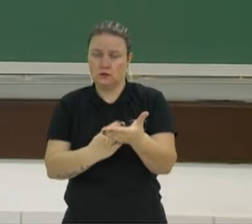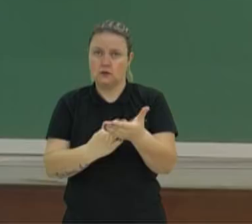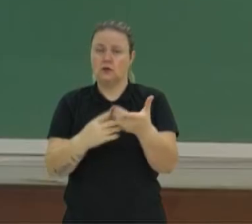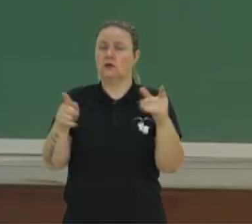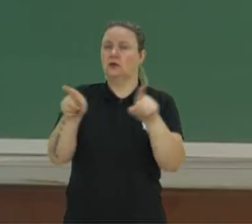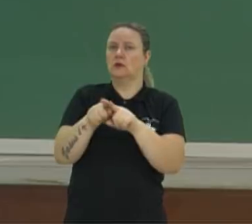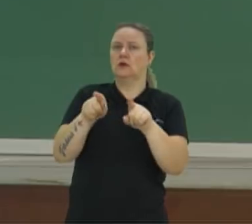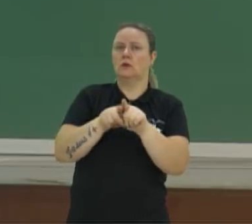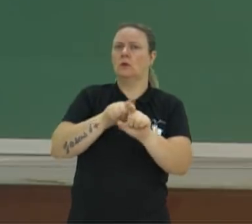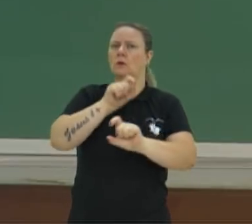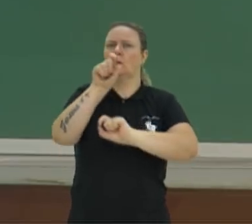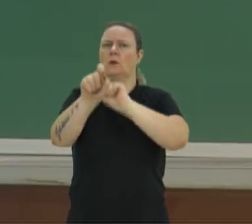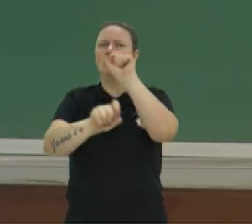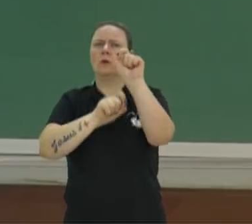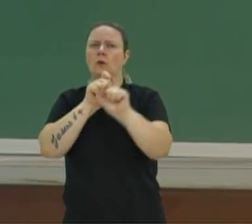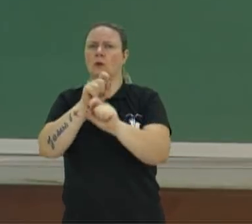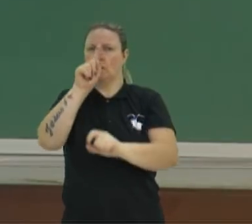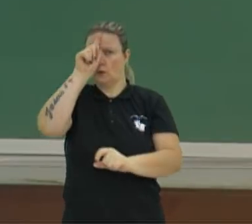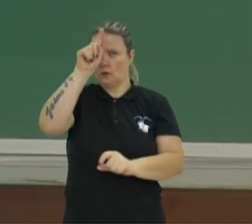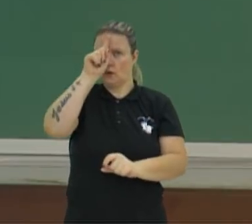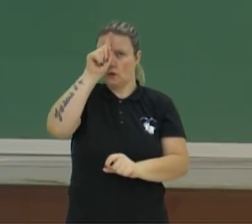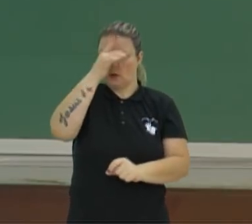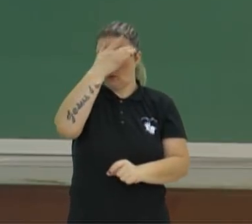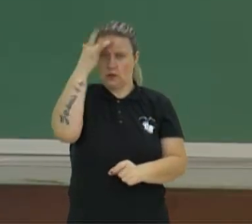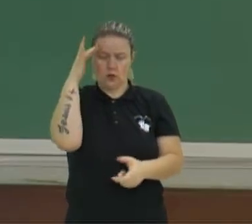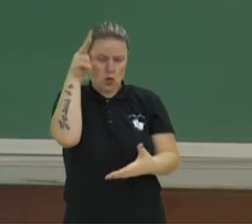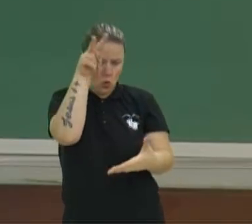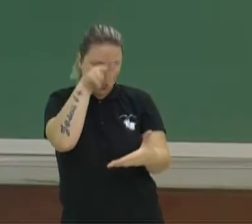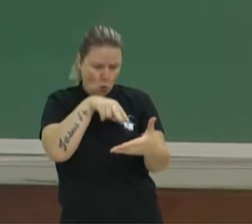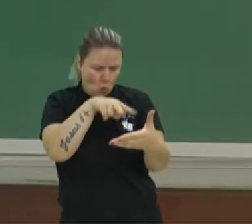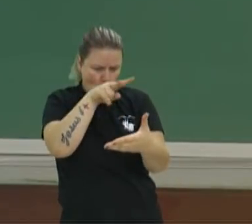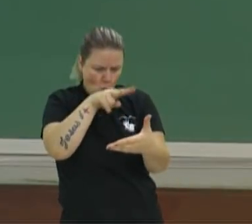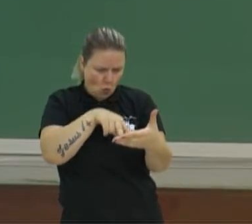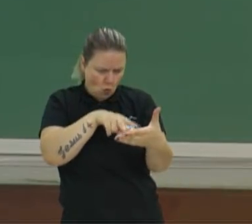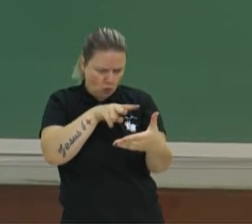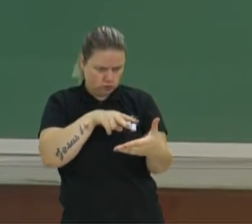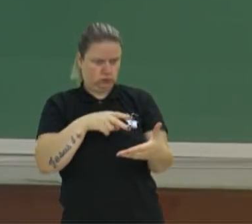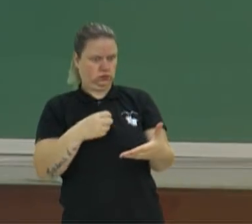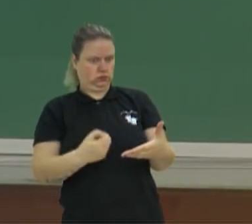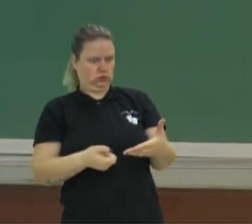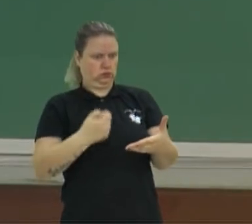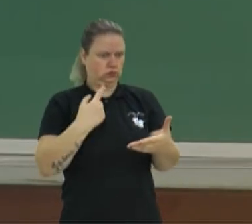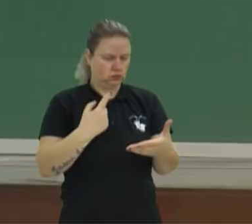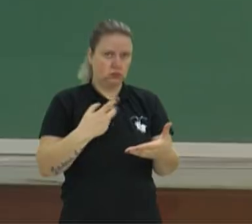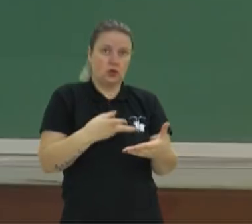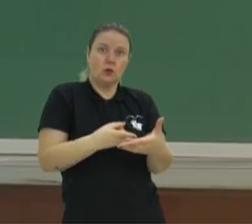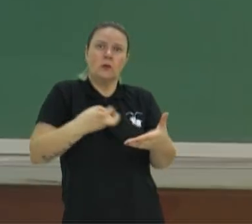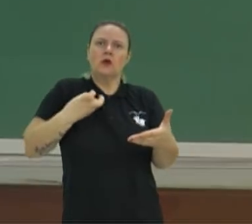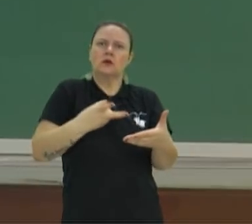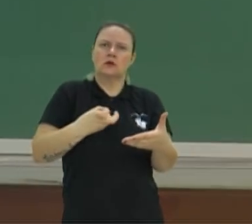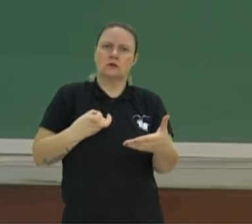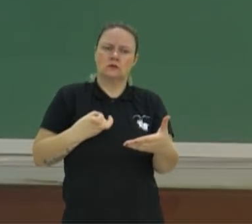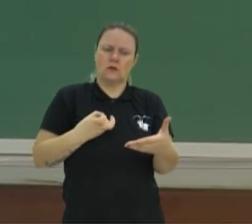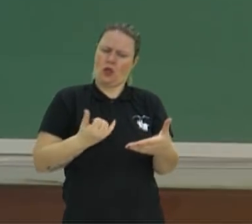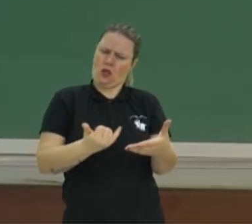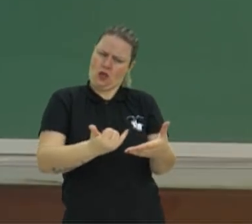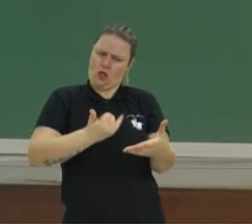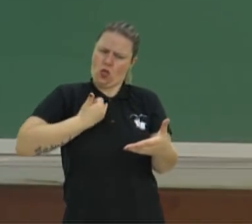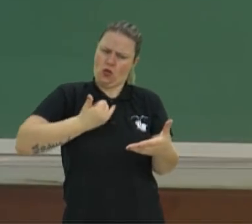que é a ideia, o sinal que o leitor deve tomar, deve ver, perceber, para que uma notícia talvez